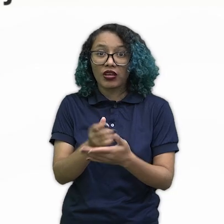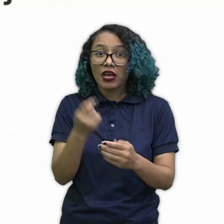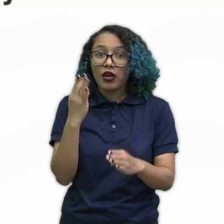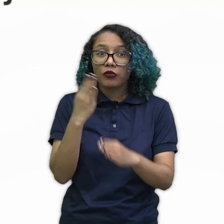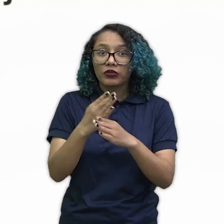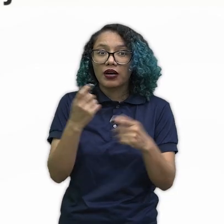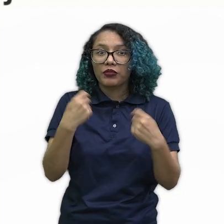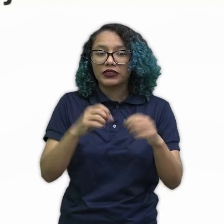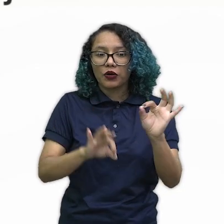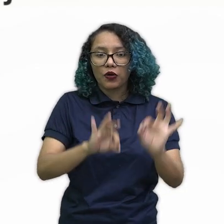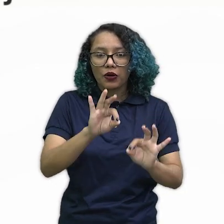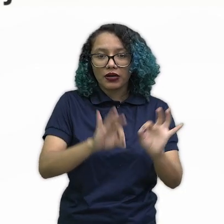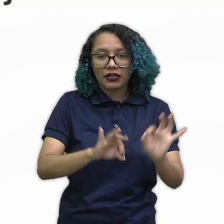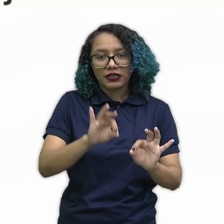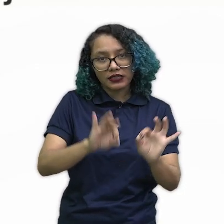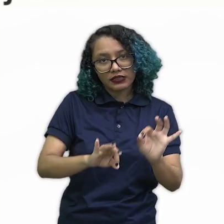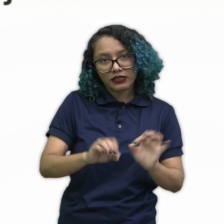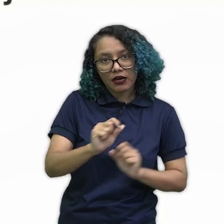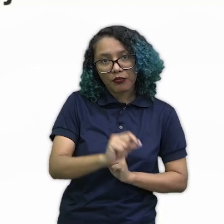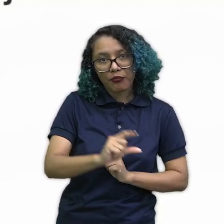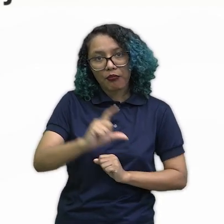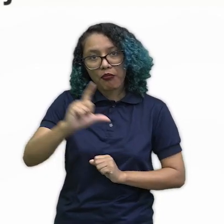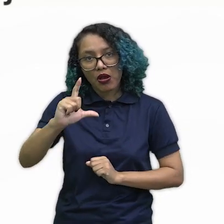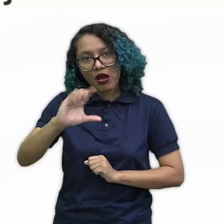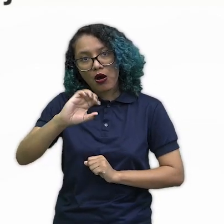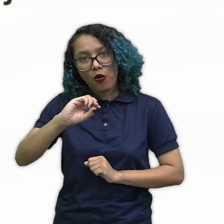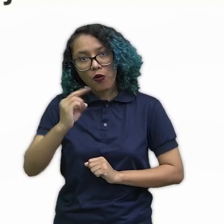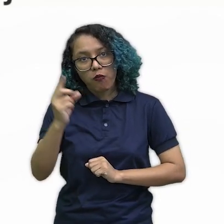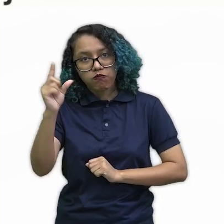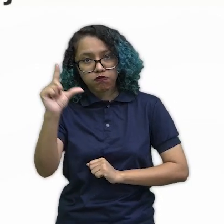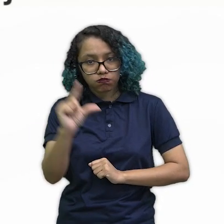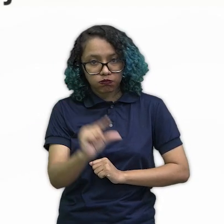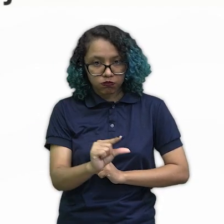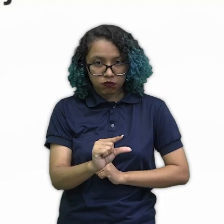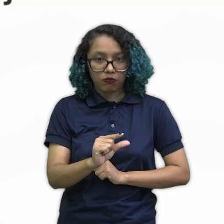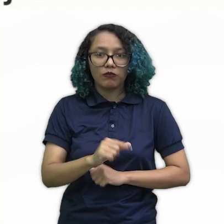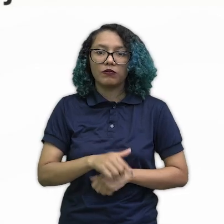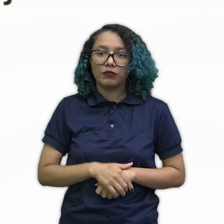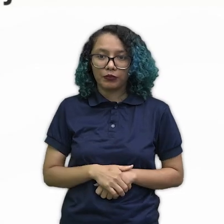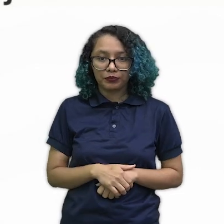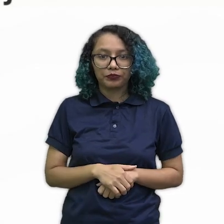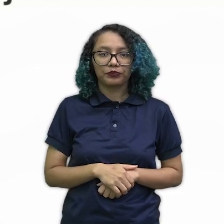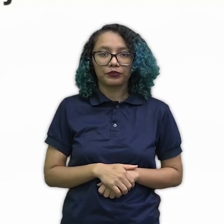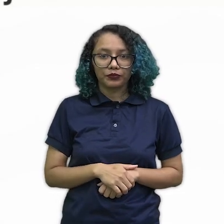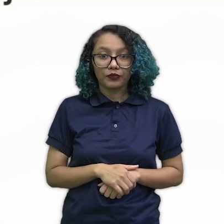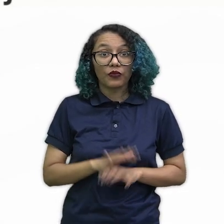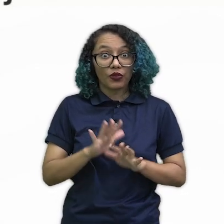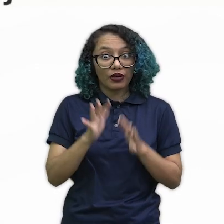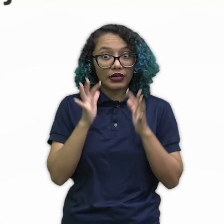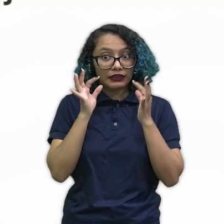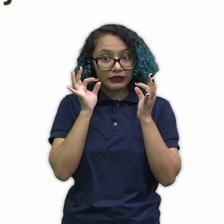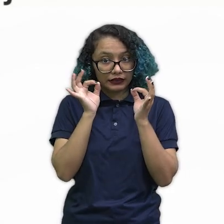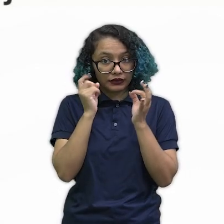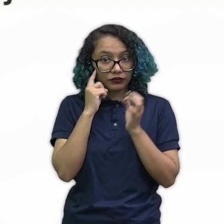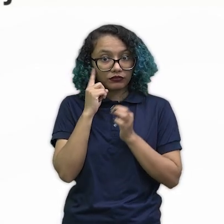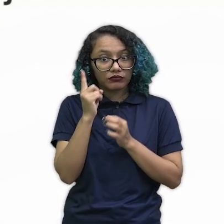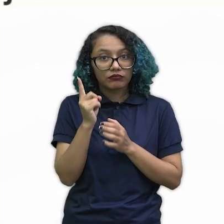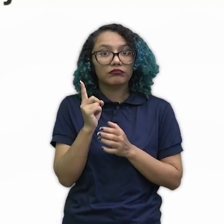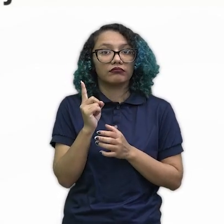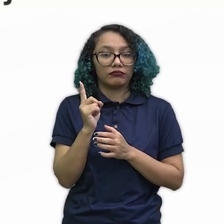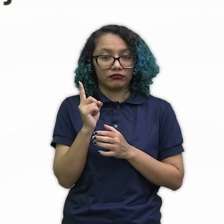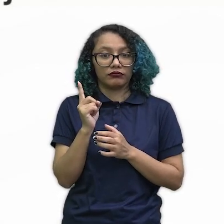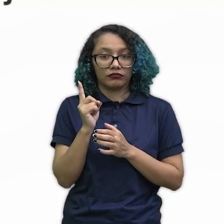valores em ordem crescente ou em ordem decrescente. Turma, atenção para isso